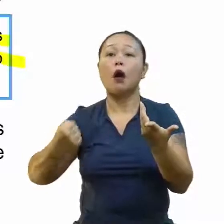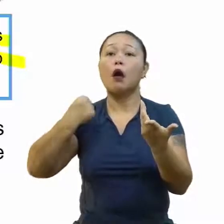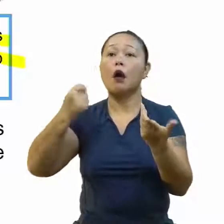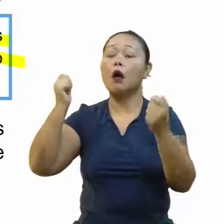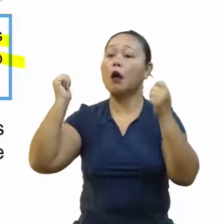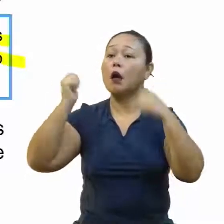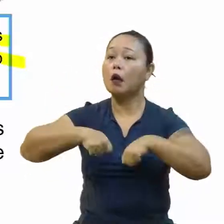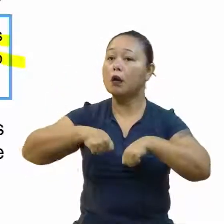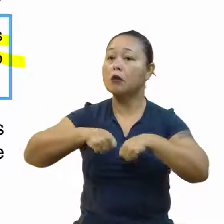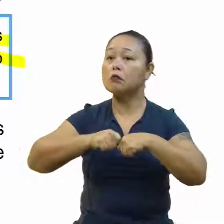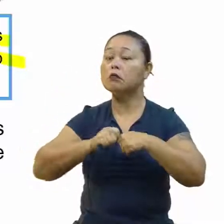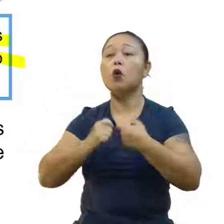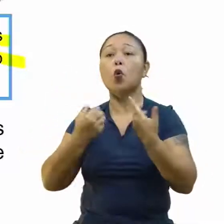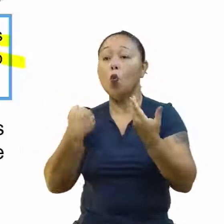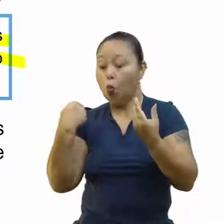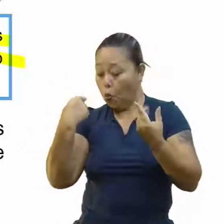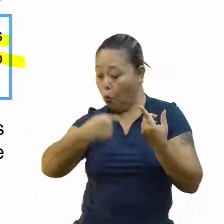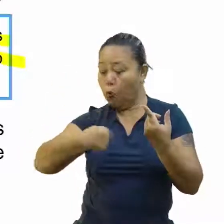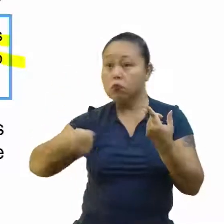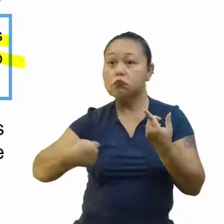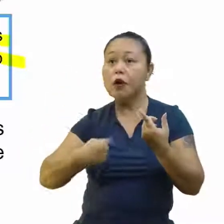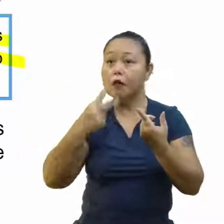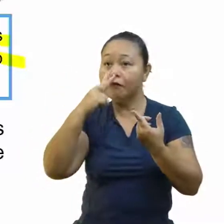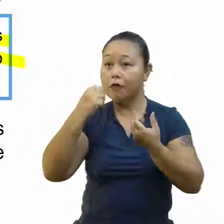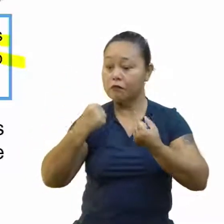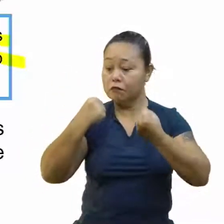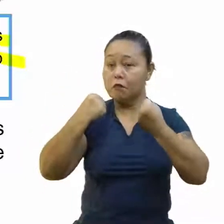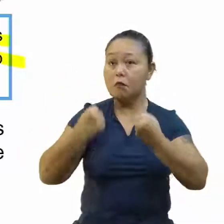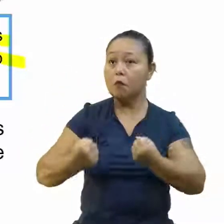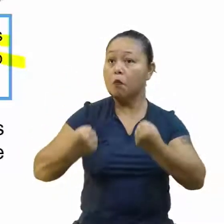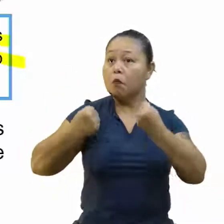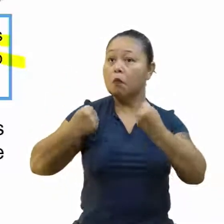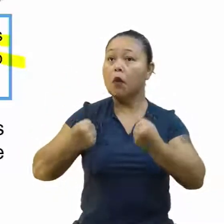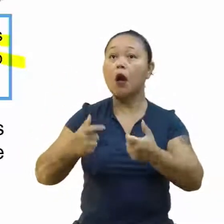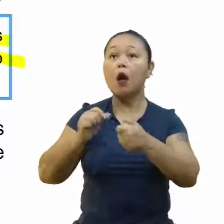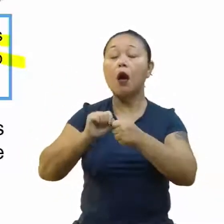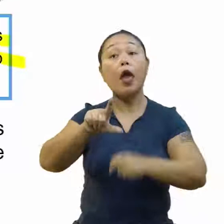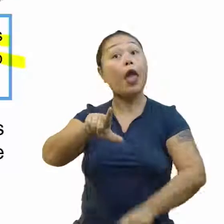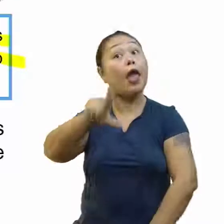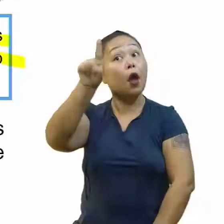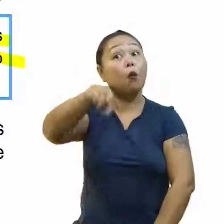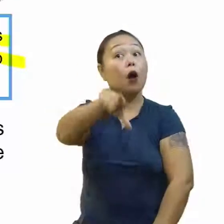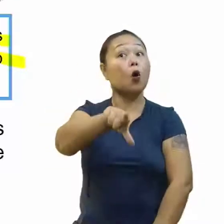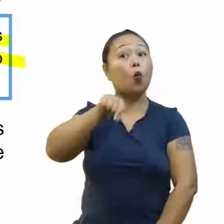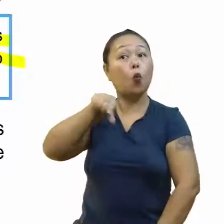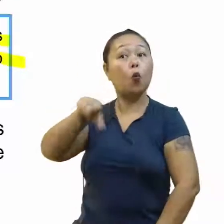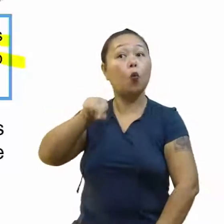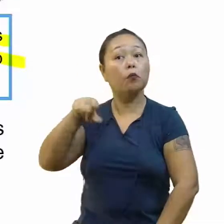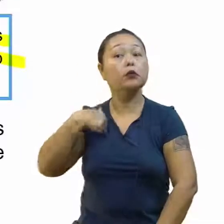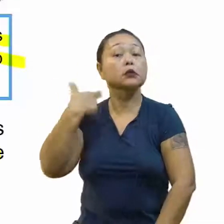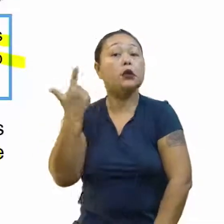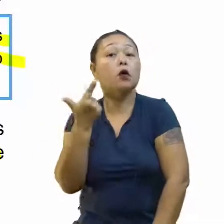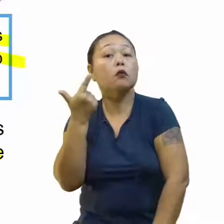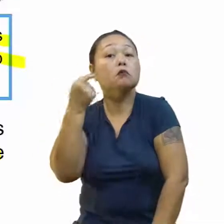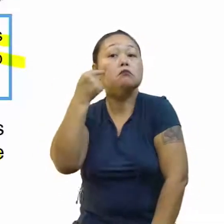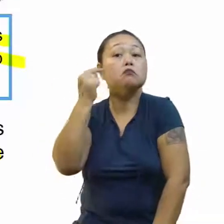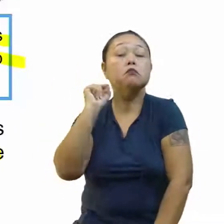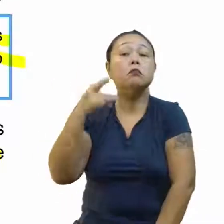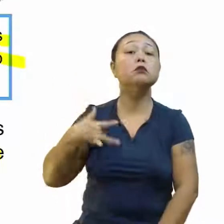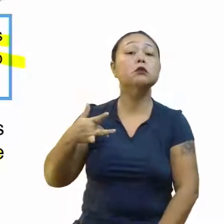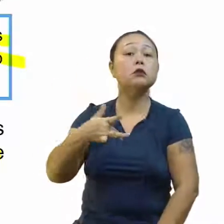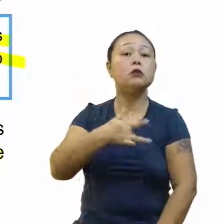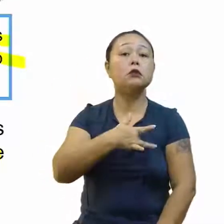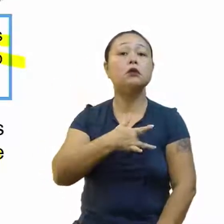capacidade funcional. Então, o programa de treinamento de força é uma opção também quando se pensa em